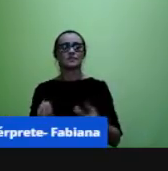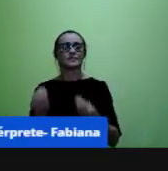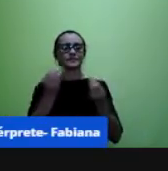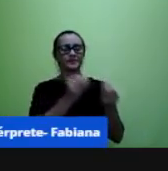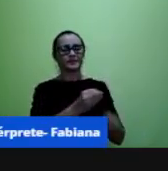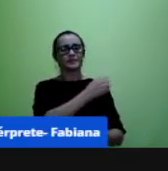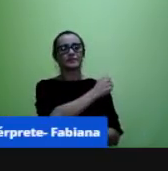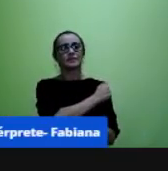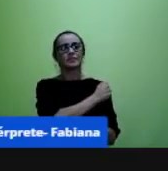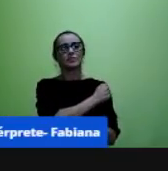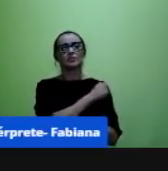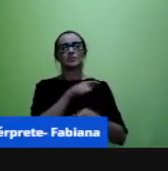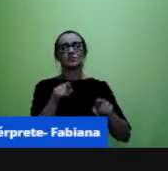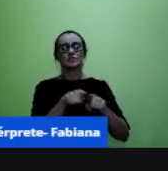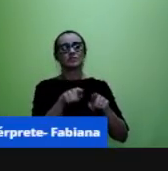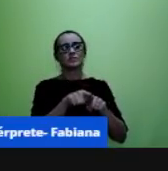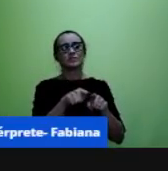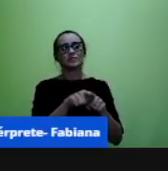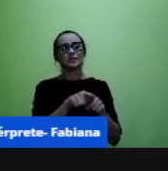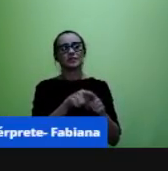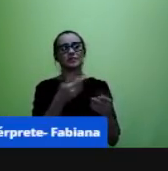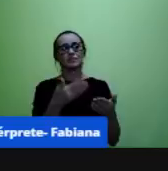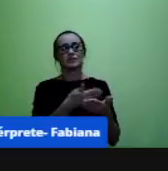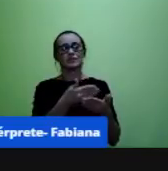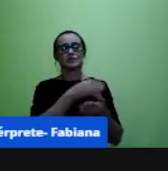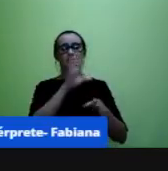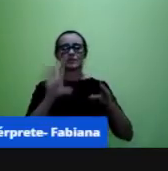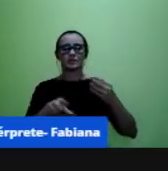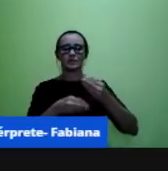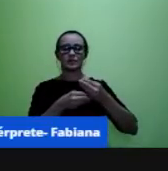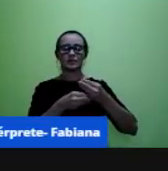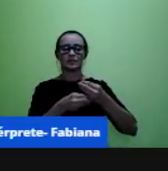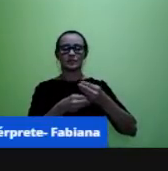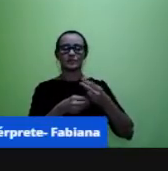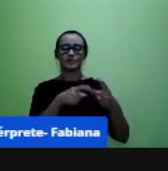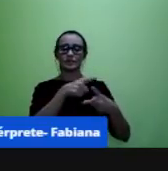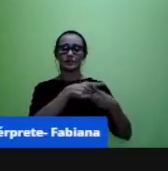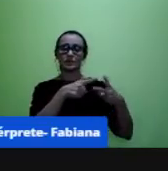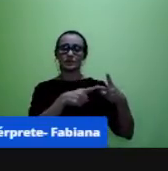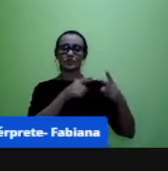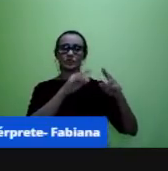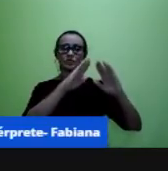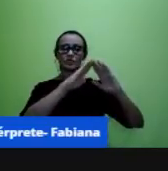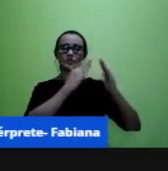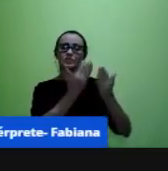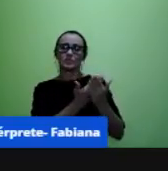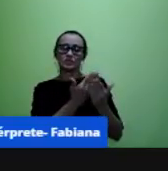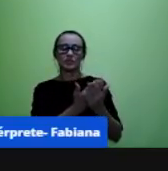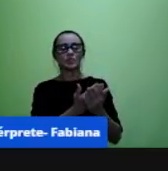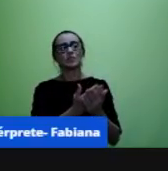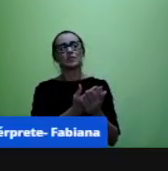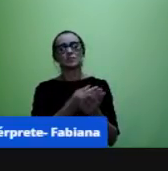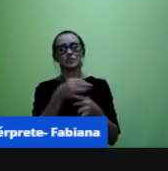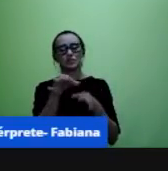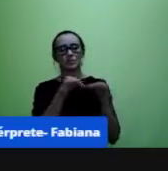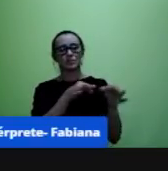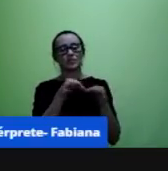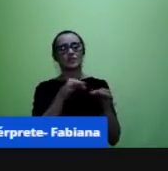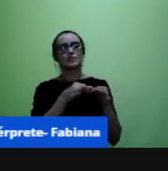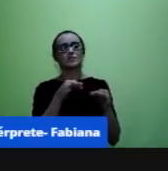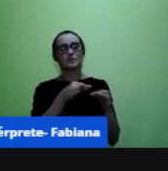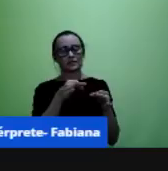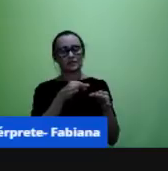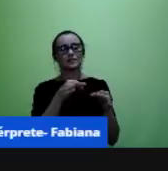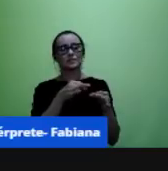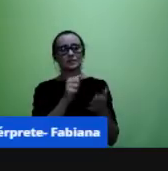e os cadernos complementares. Né? Então, no caso, as duas escolas, nós optamos por fazer caderno complementar para